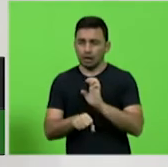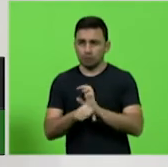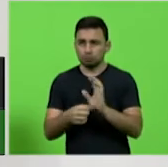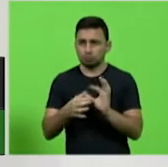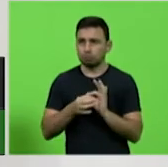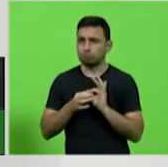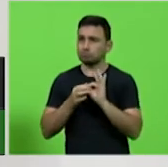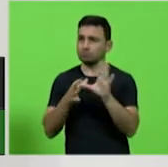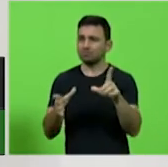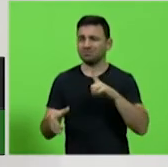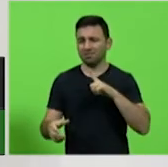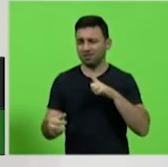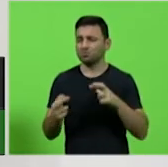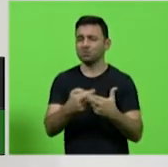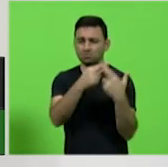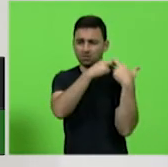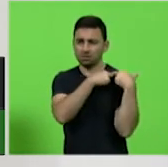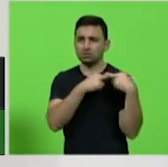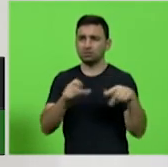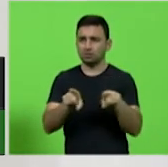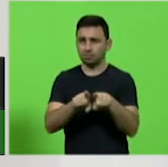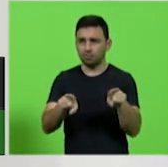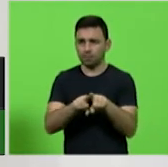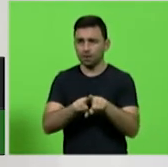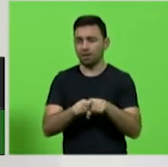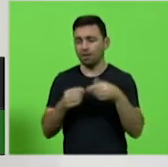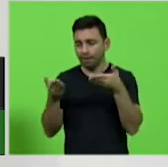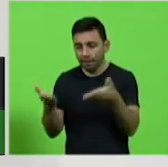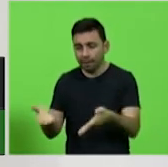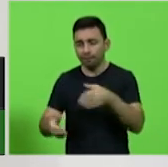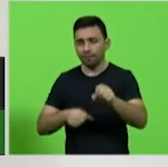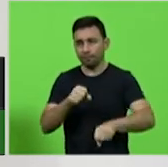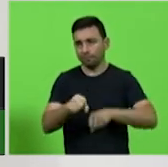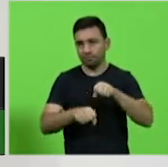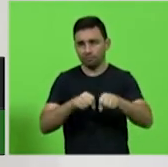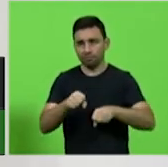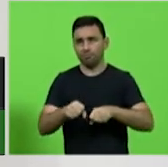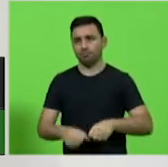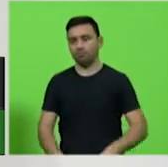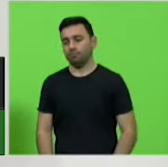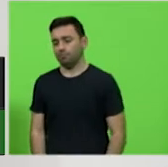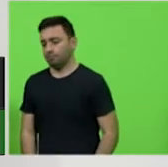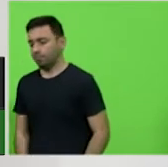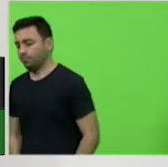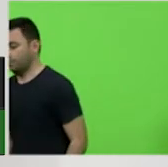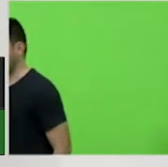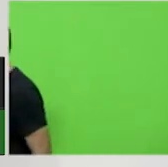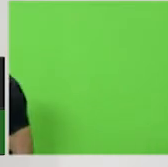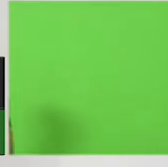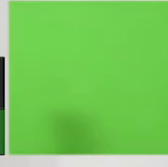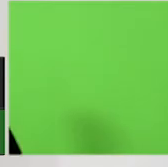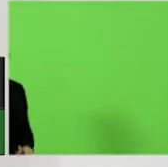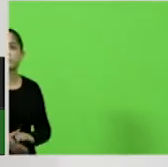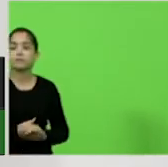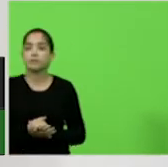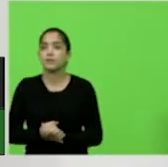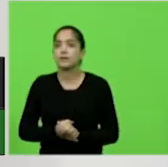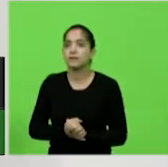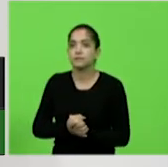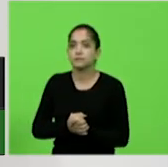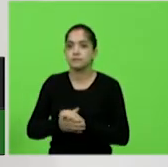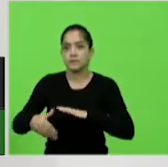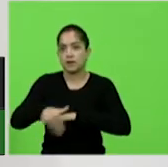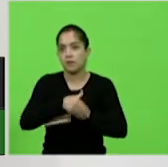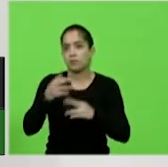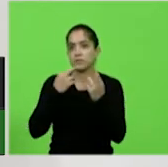tem responsabilidade também pelo ciclista que trafega no acostamento. A 470 corta o Vale do